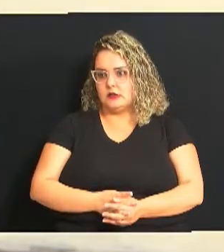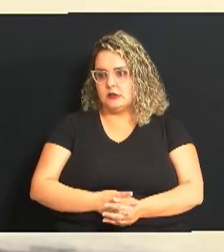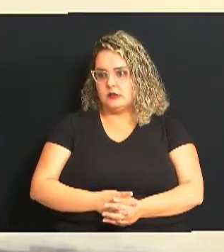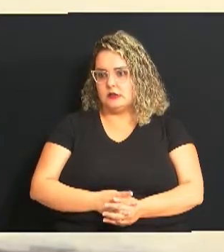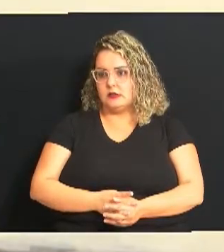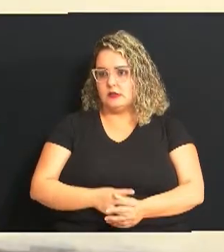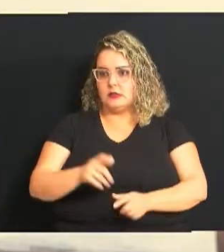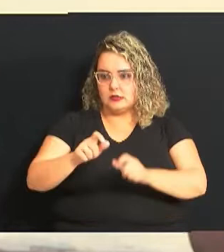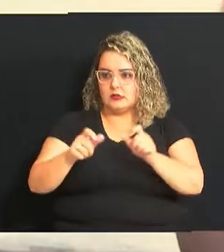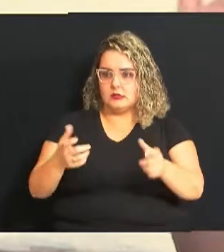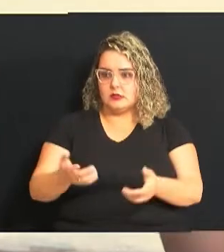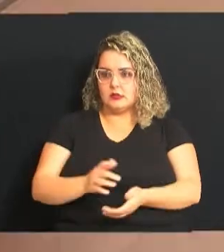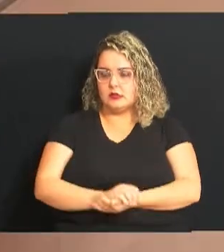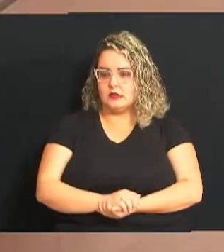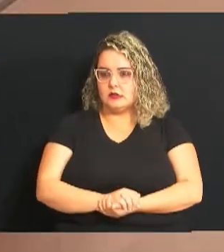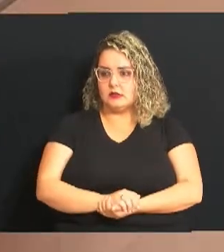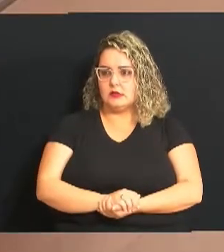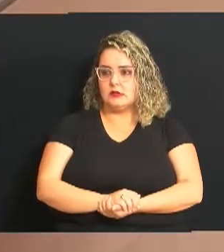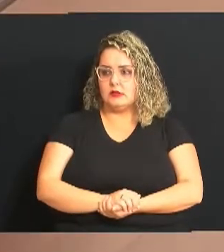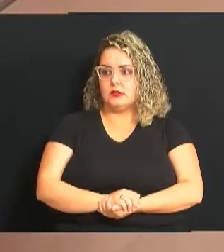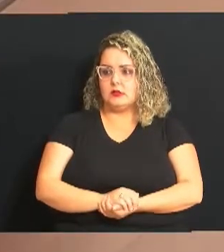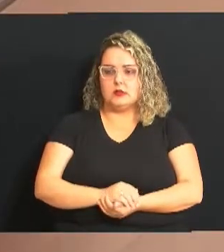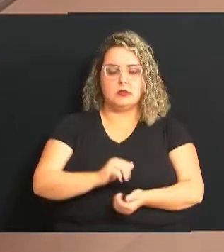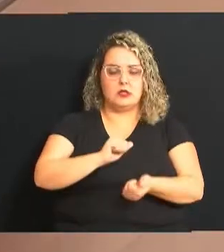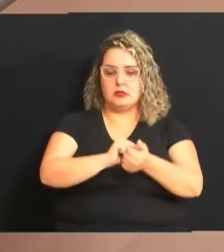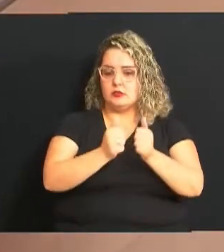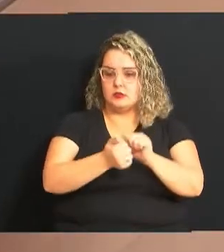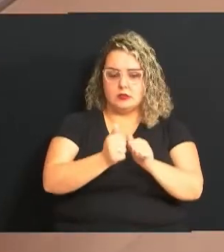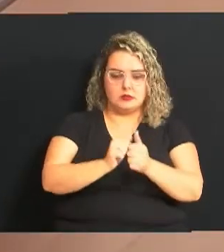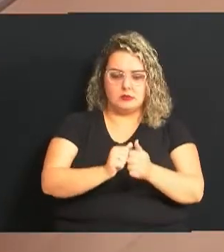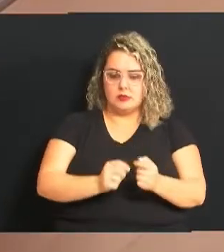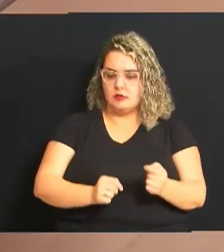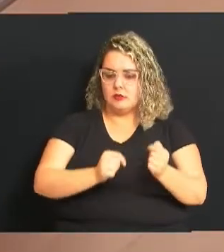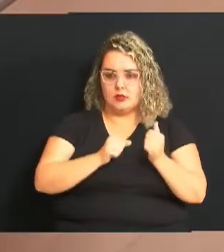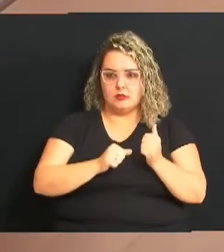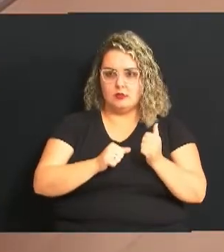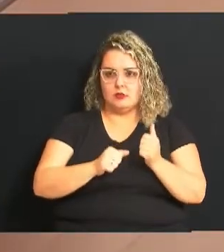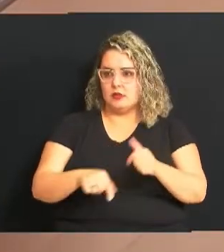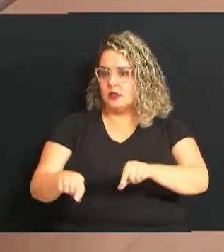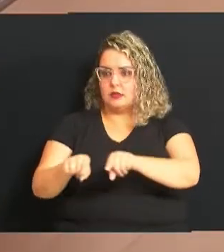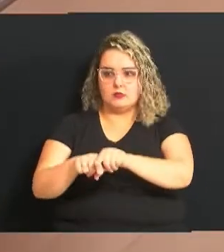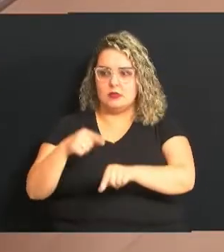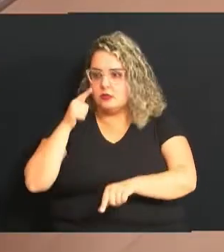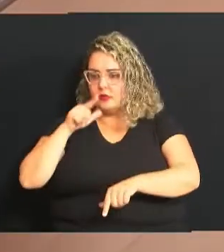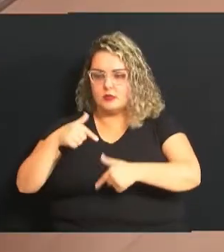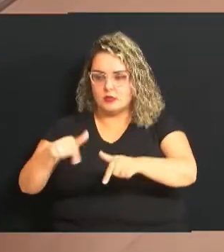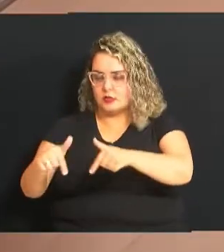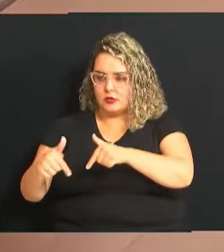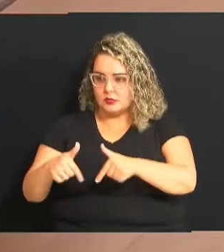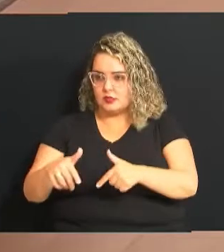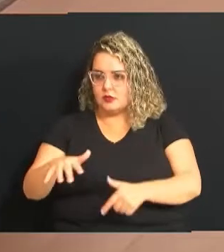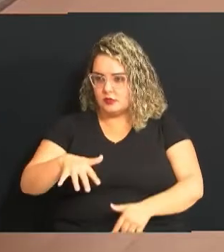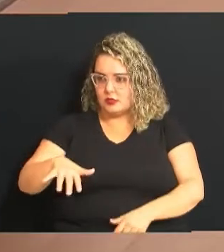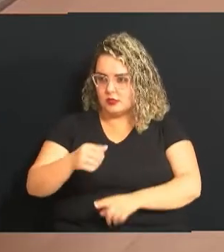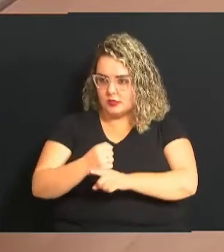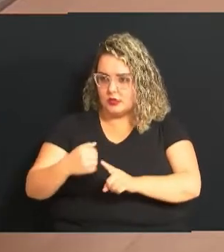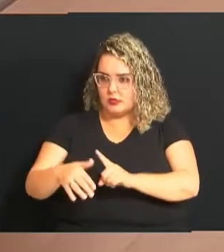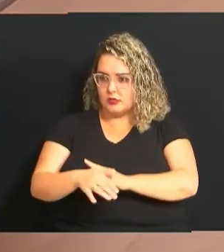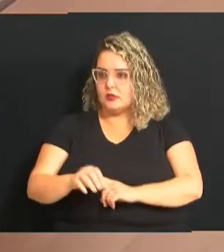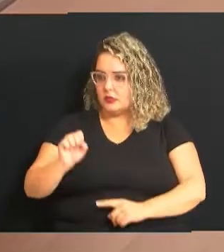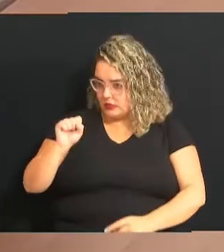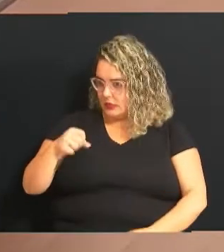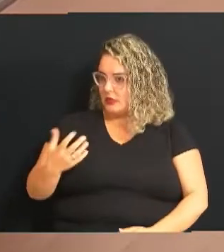Das pessoas. Daí ela não se encaixa nem para receber um benefício, mas também não consegue o seu espaço na sociedade.